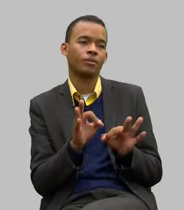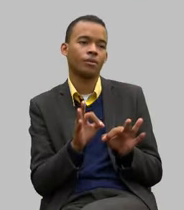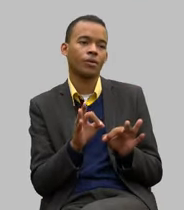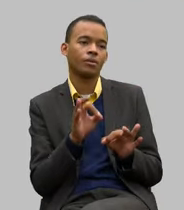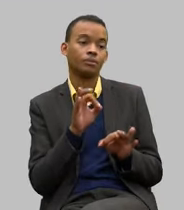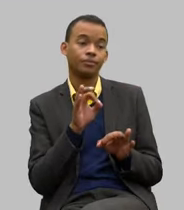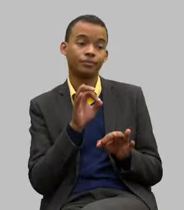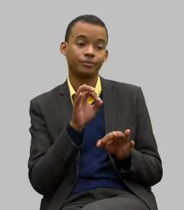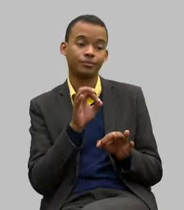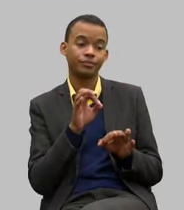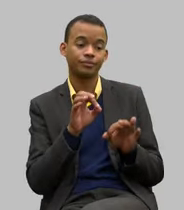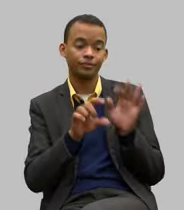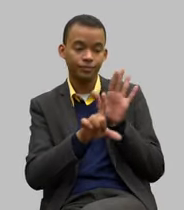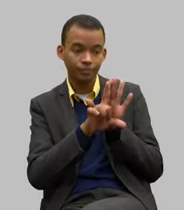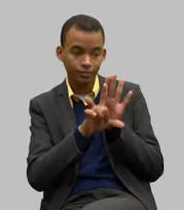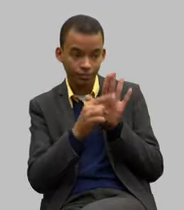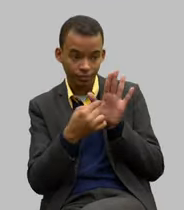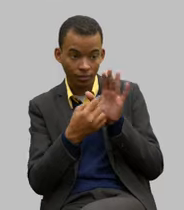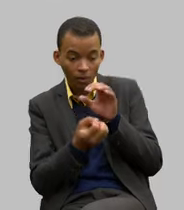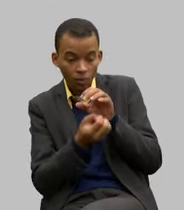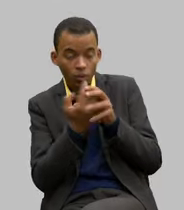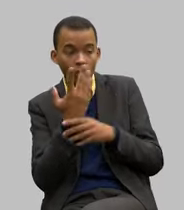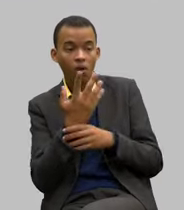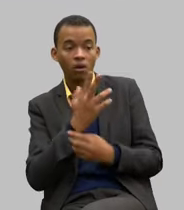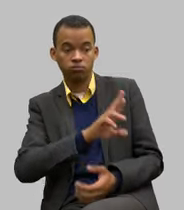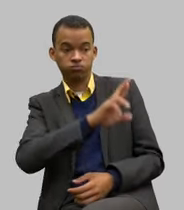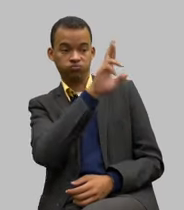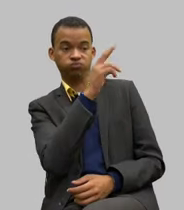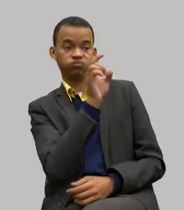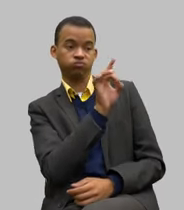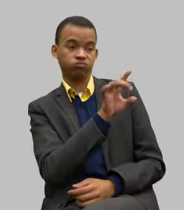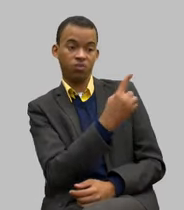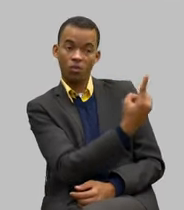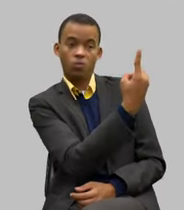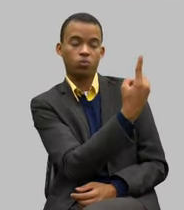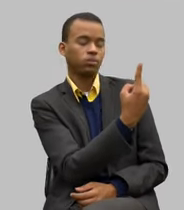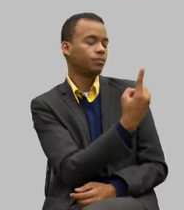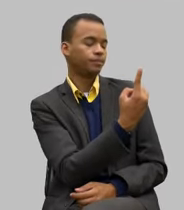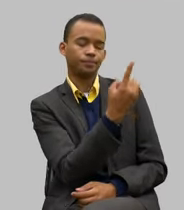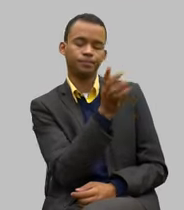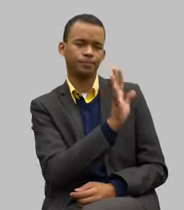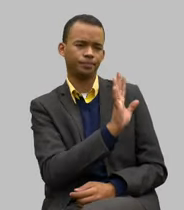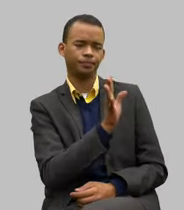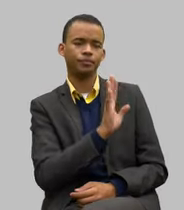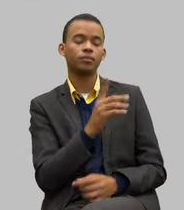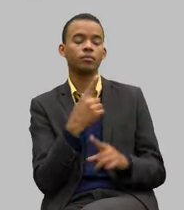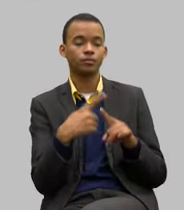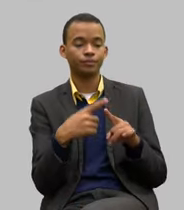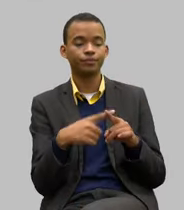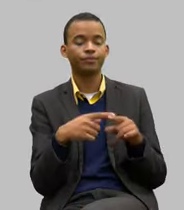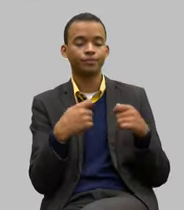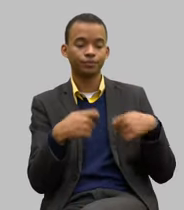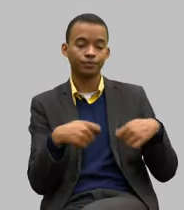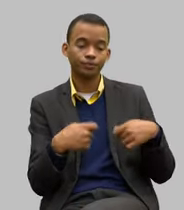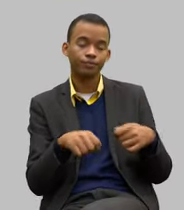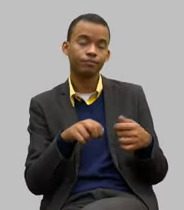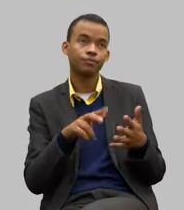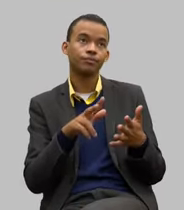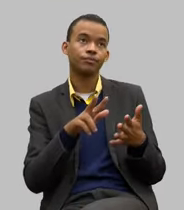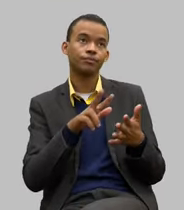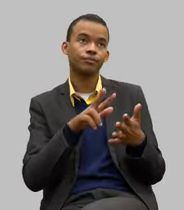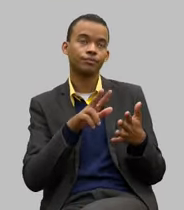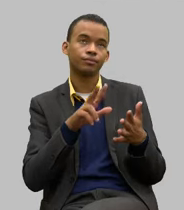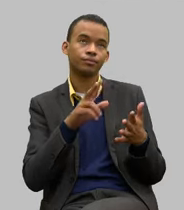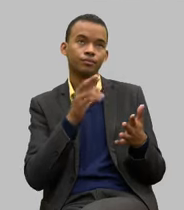depende só do senhor para poder arrancar isso do Papel até porque entra